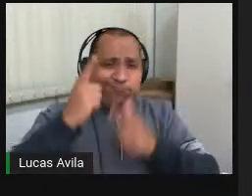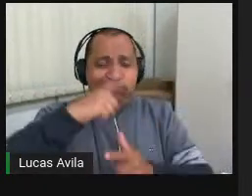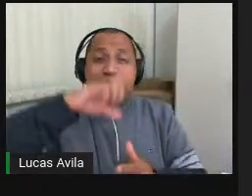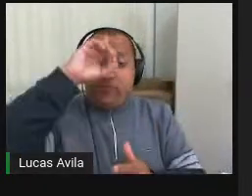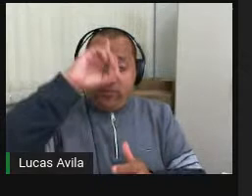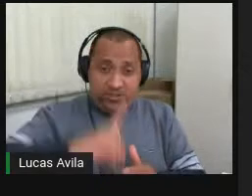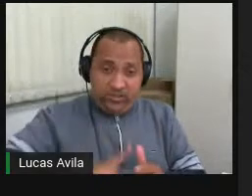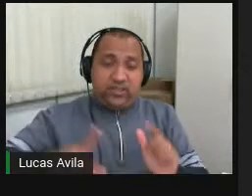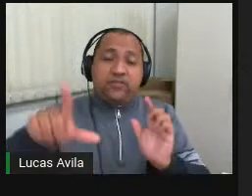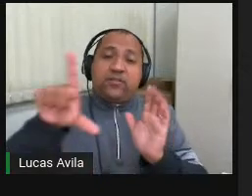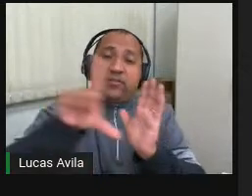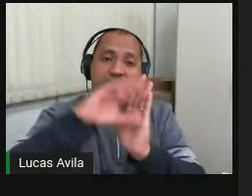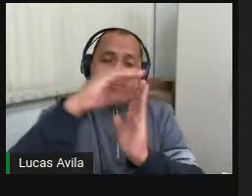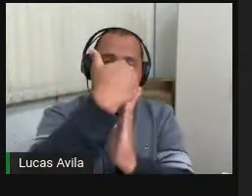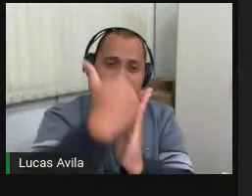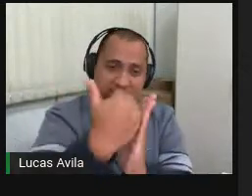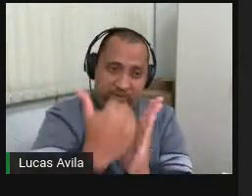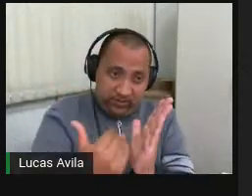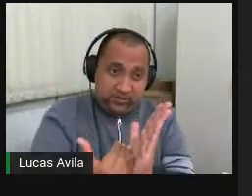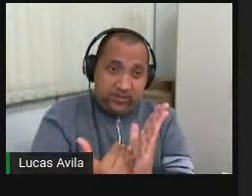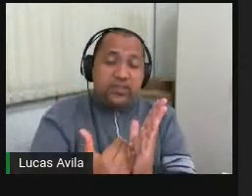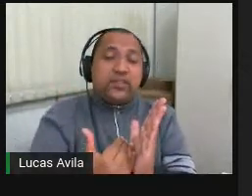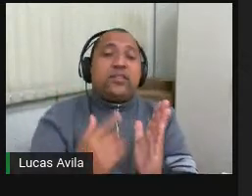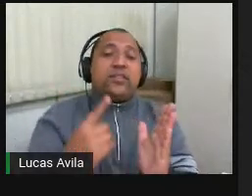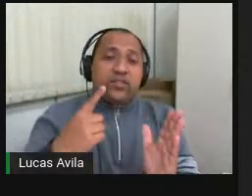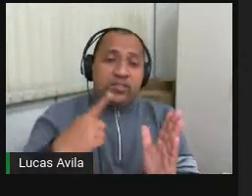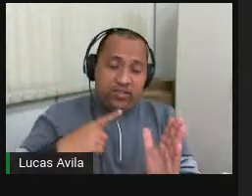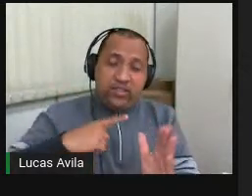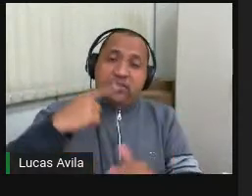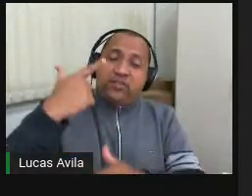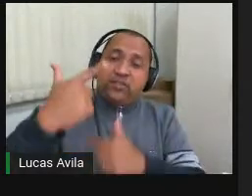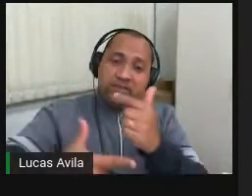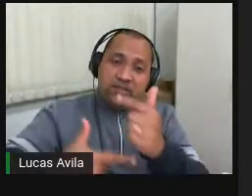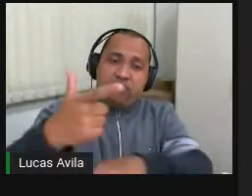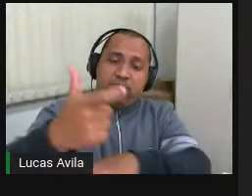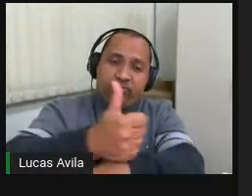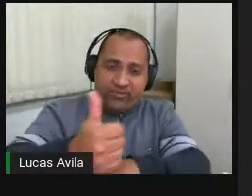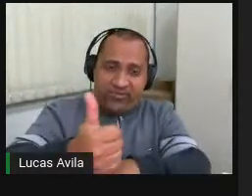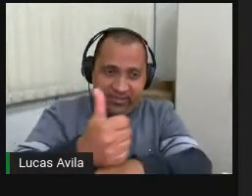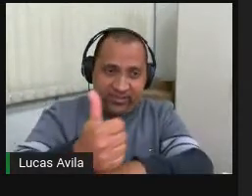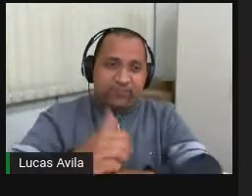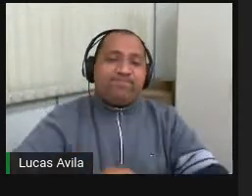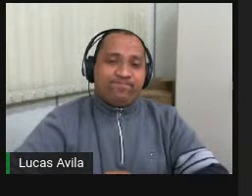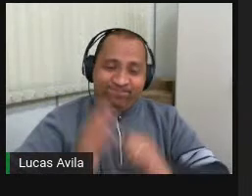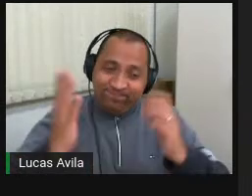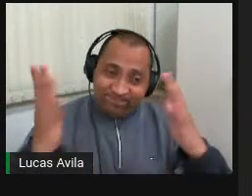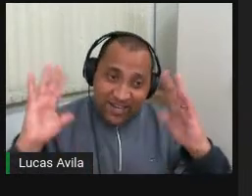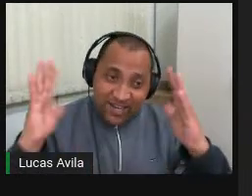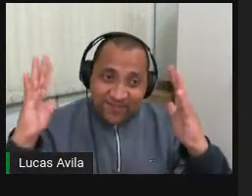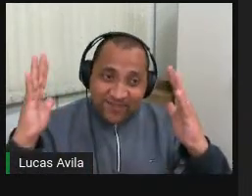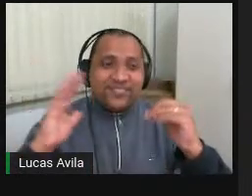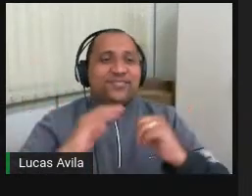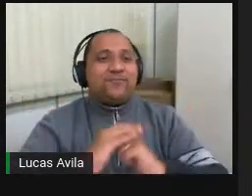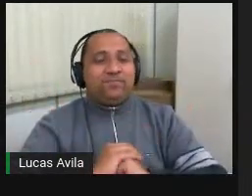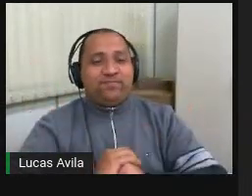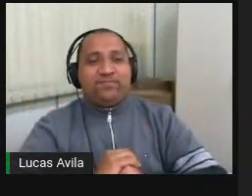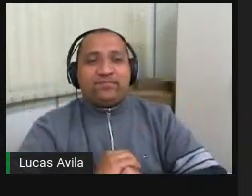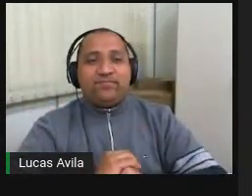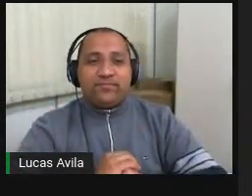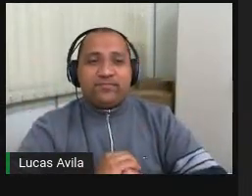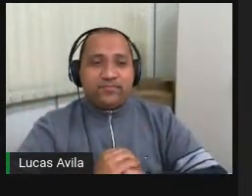e prerrogativas previstos em lei e para o exercício de sua profissão. Parabéns.